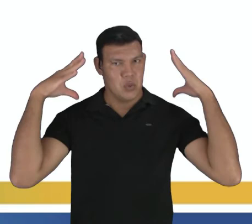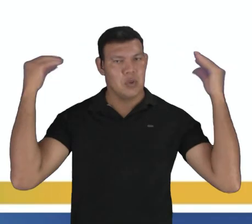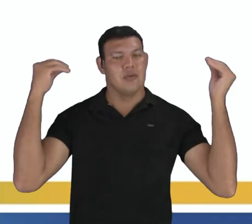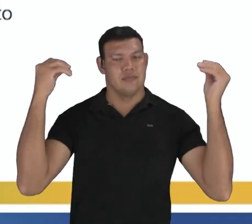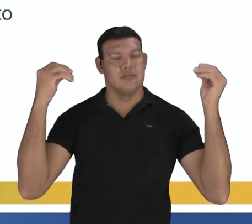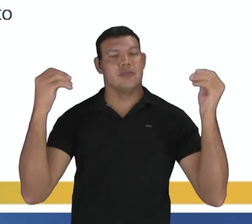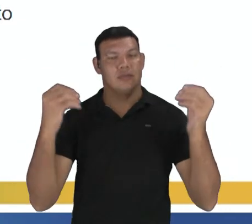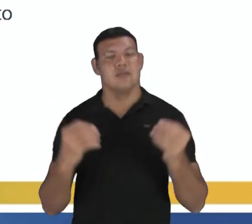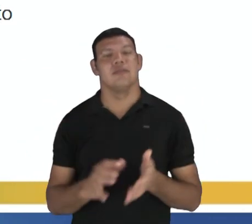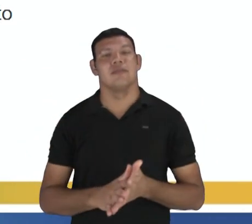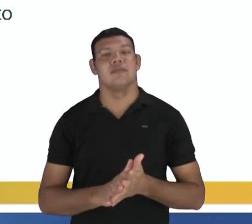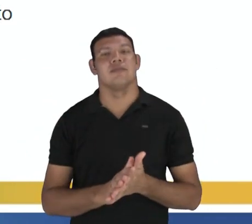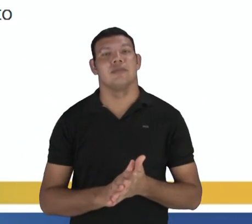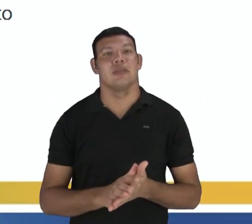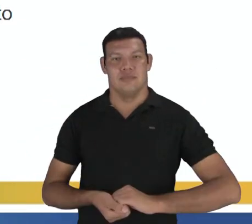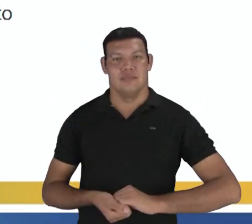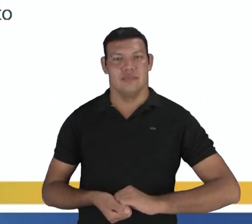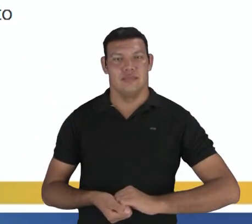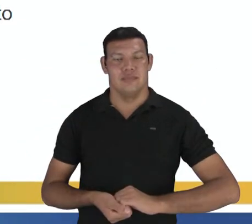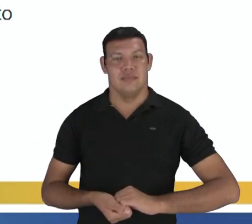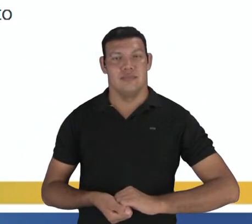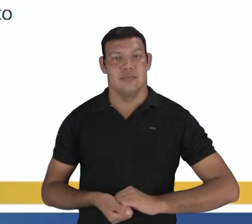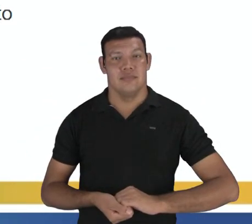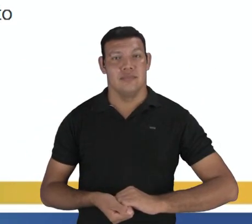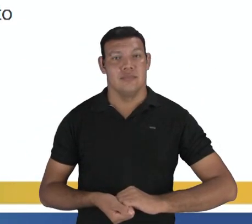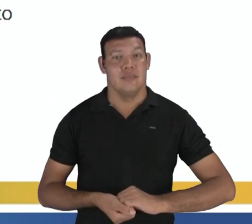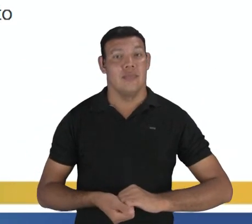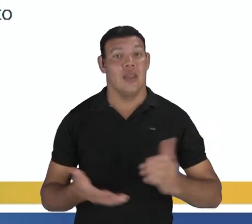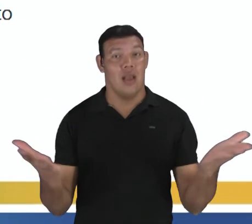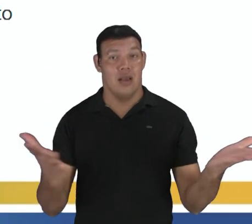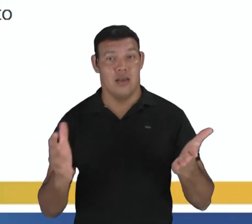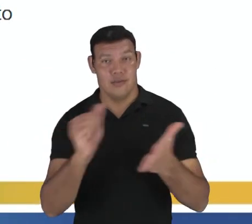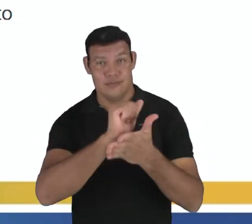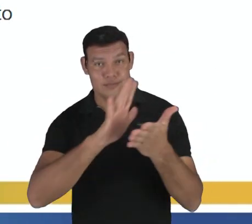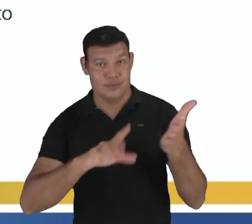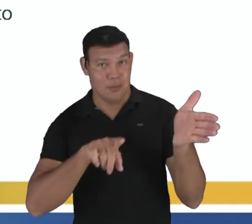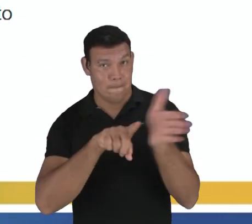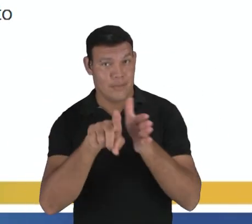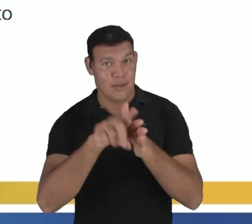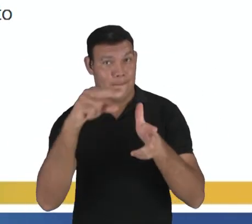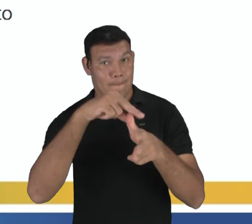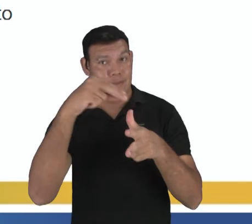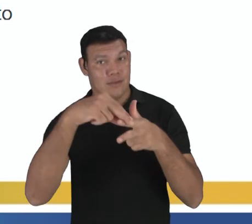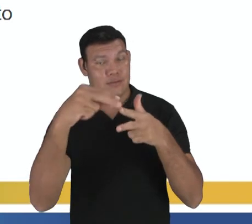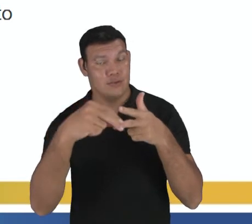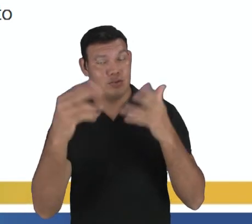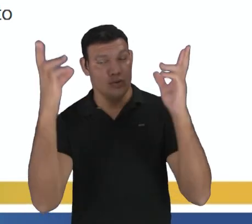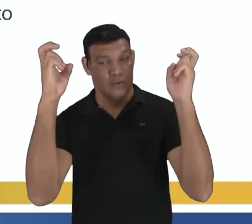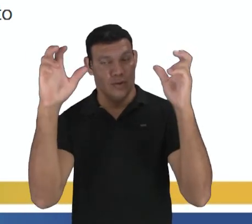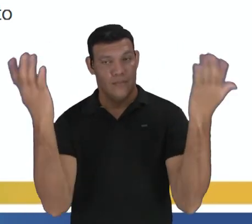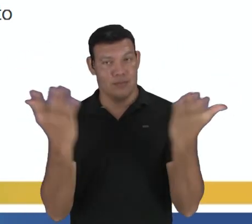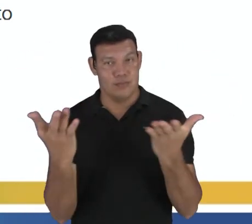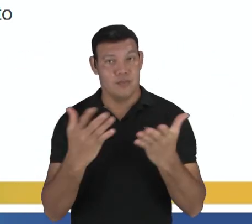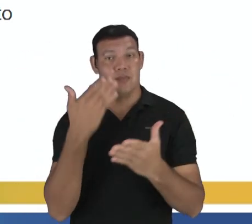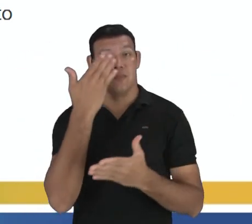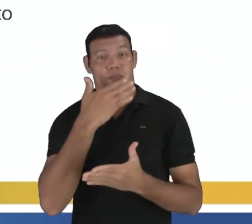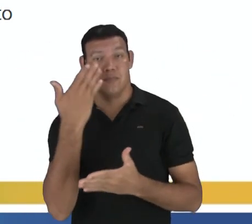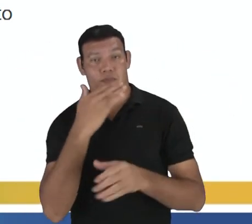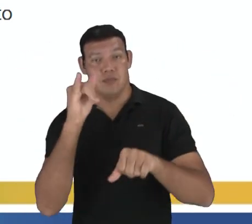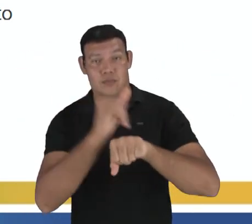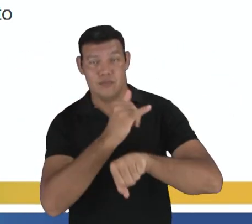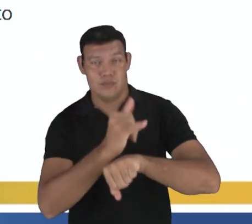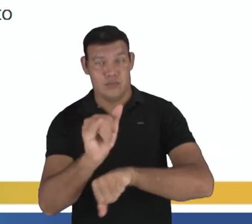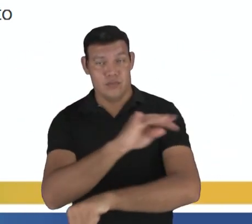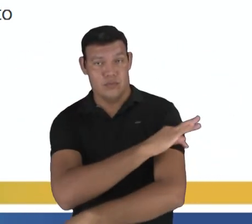mercado aí internacional, tá, pessoal? Pessoal, vamos lá para uma questão do Enem acerca dessa temática. O açúcar e